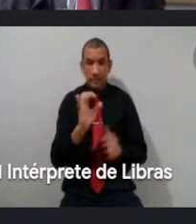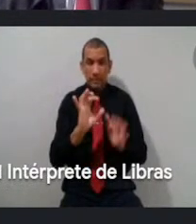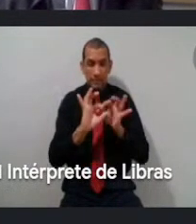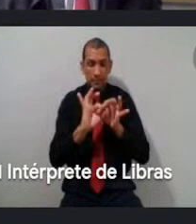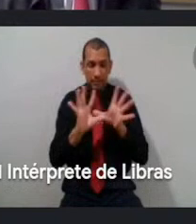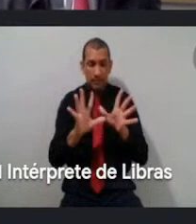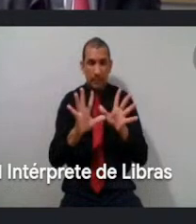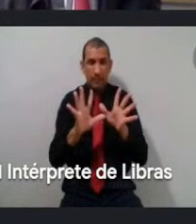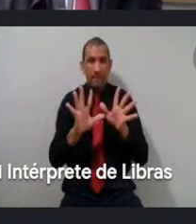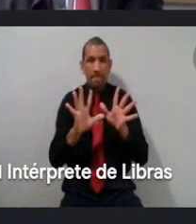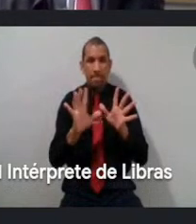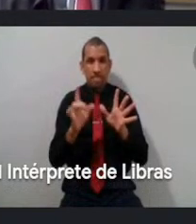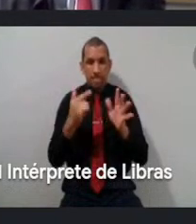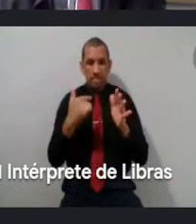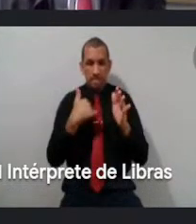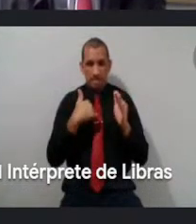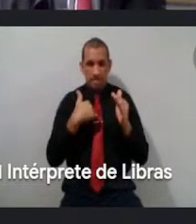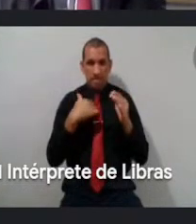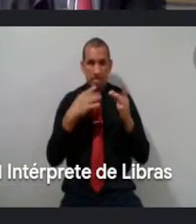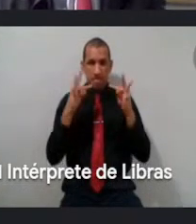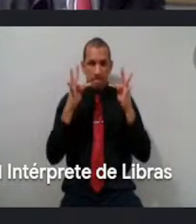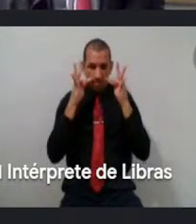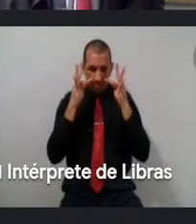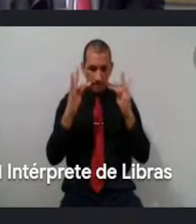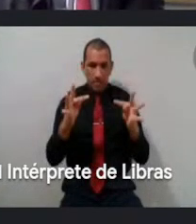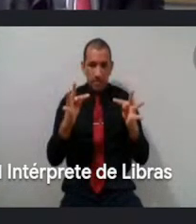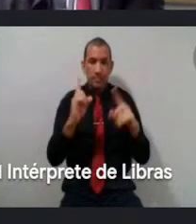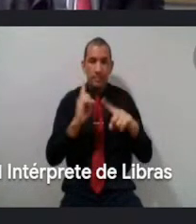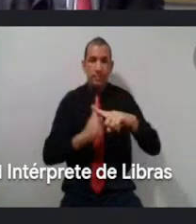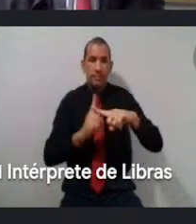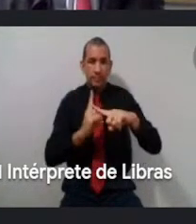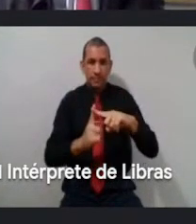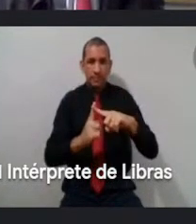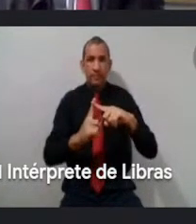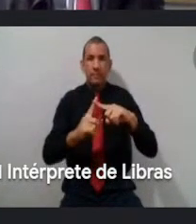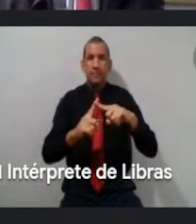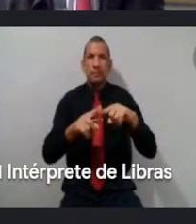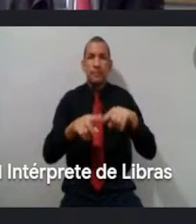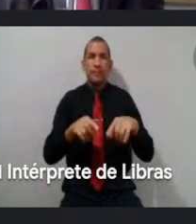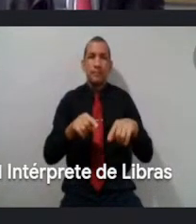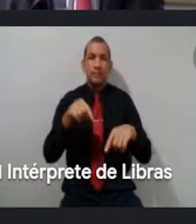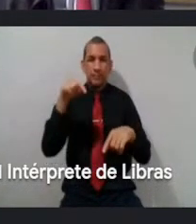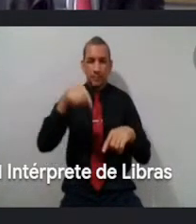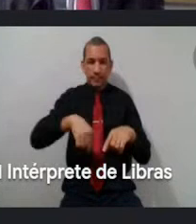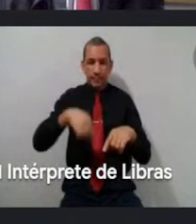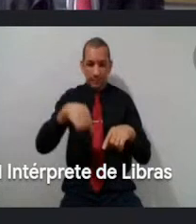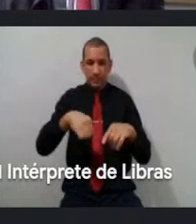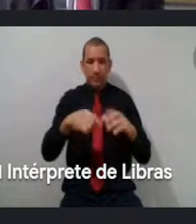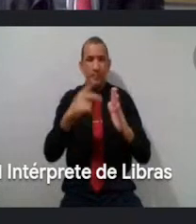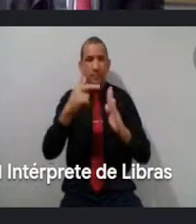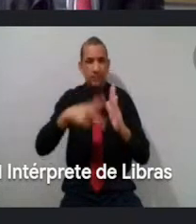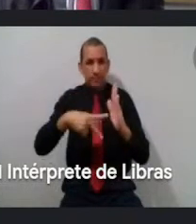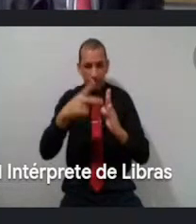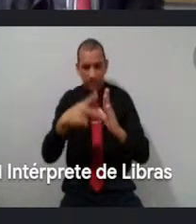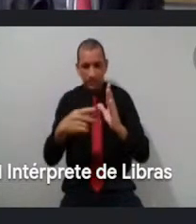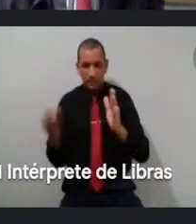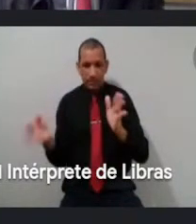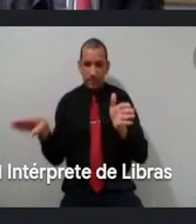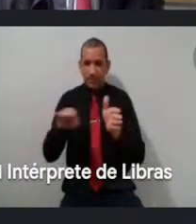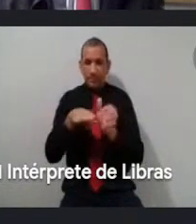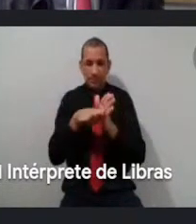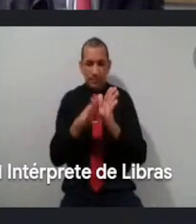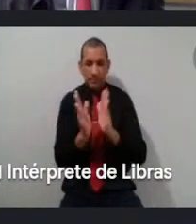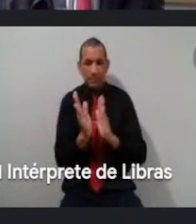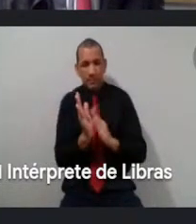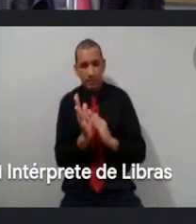sempre pois o testemunho porque eu vim Vale digamos no embrião desse serviço quando eu cheguei a